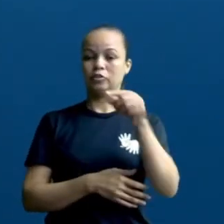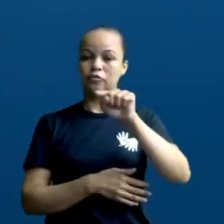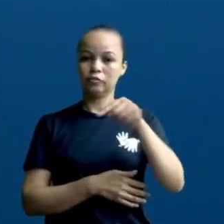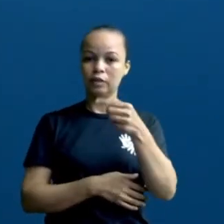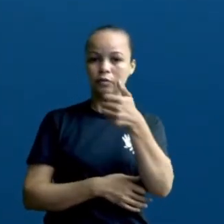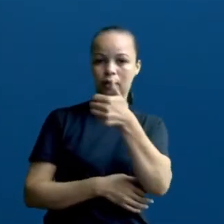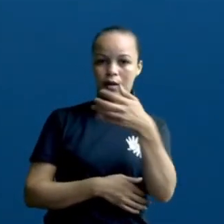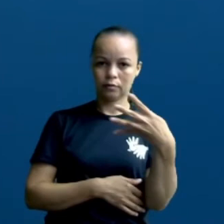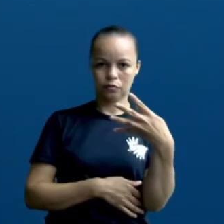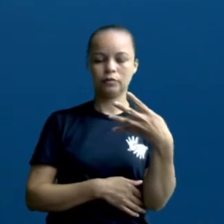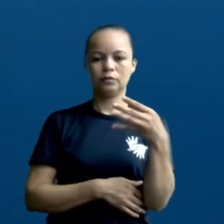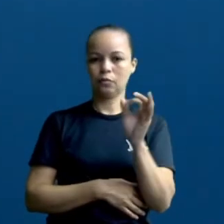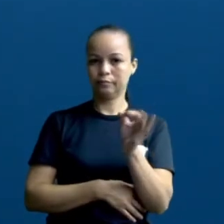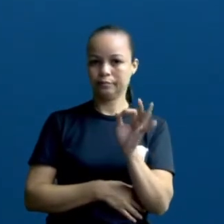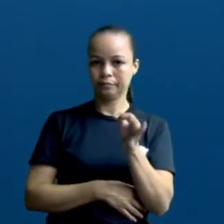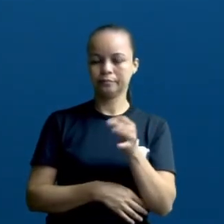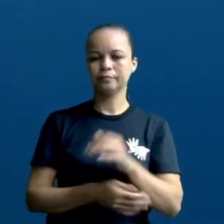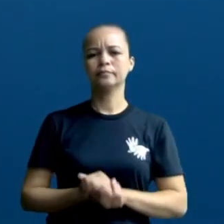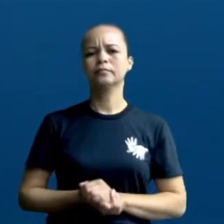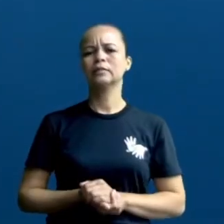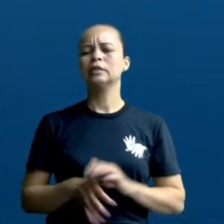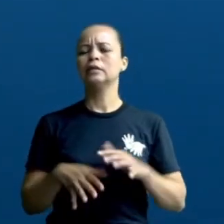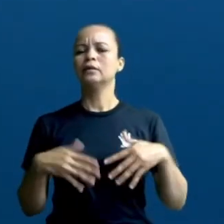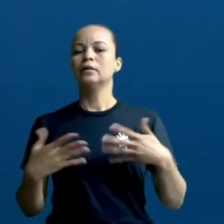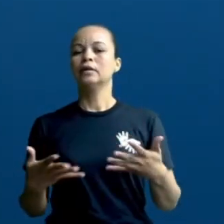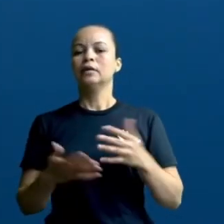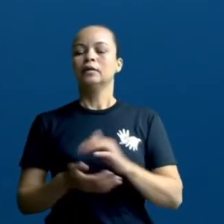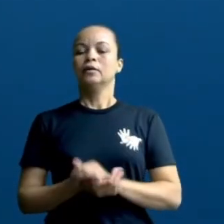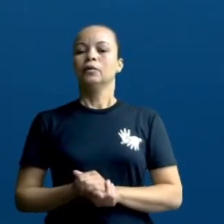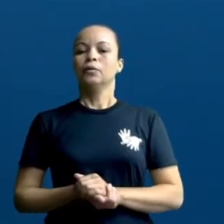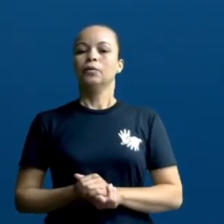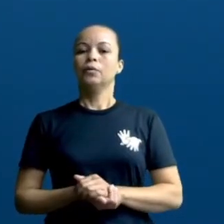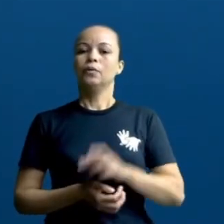3,14, tá certo? E o raio